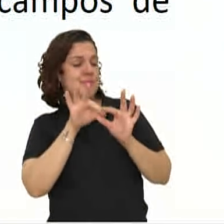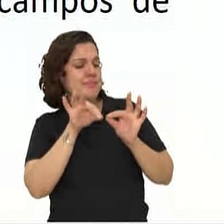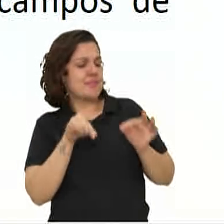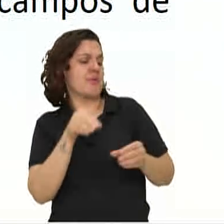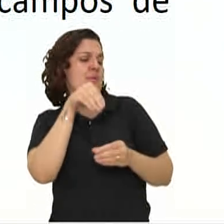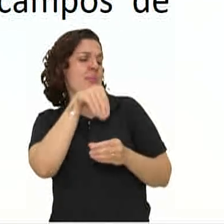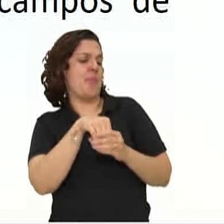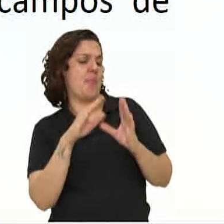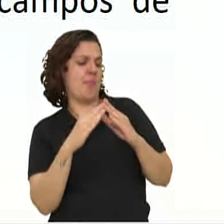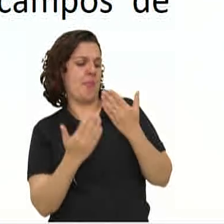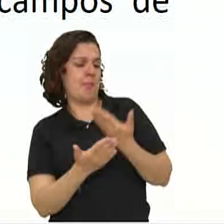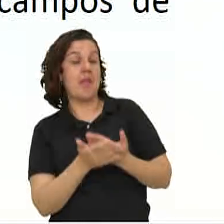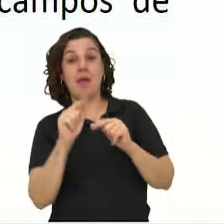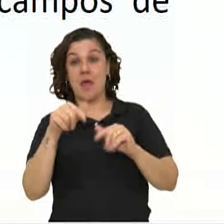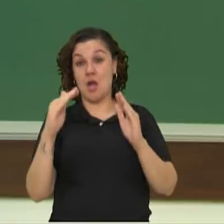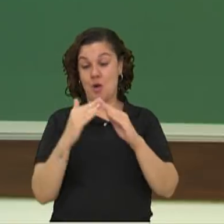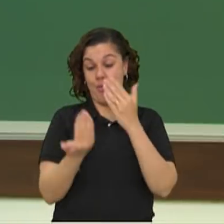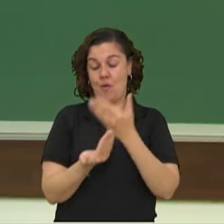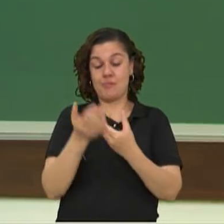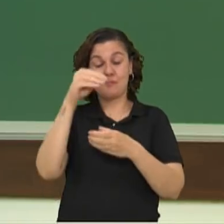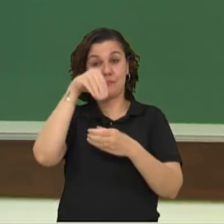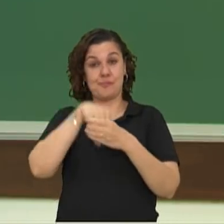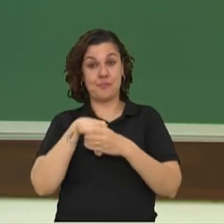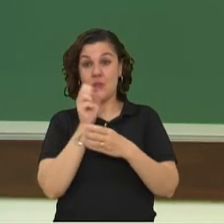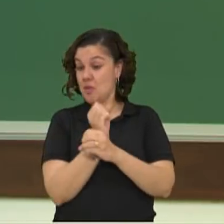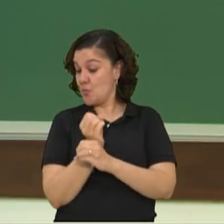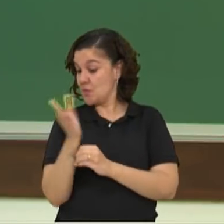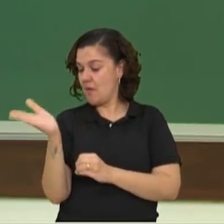colégios. Eram os chamados colégios internos, né?